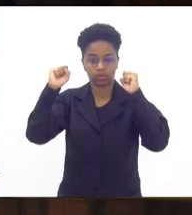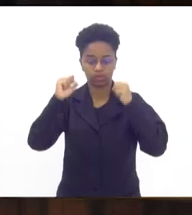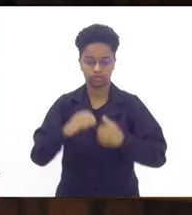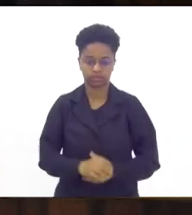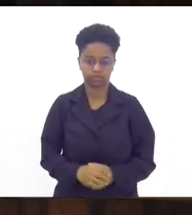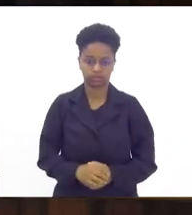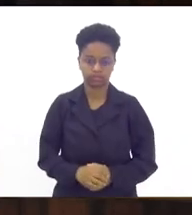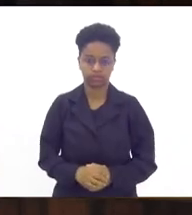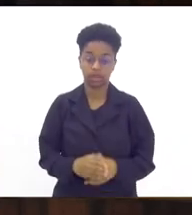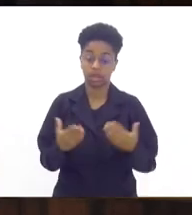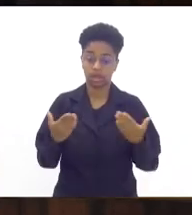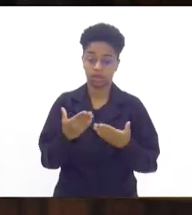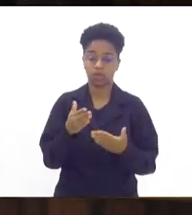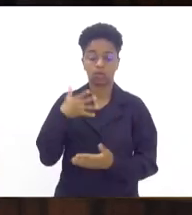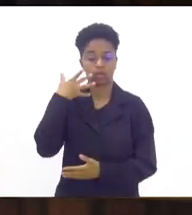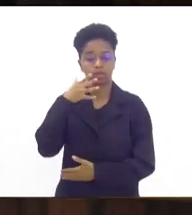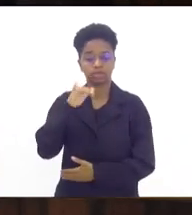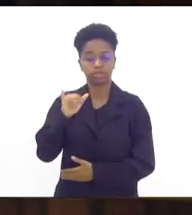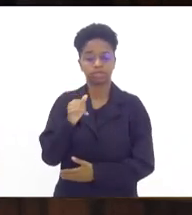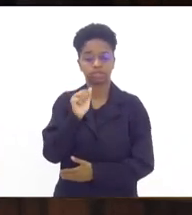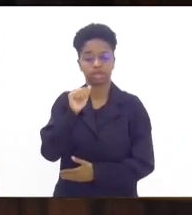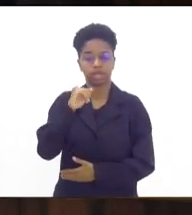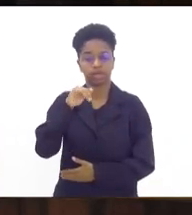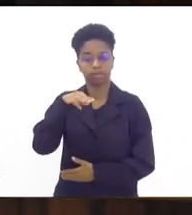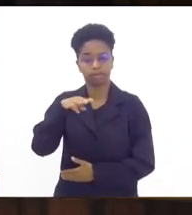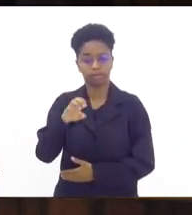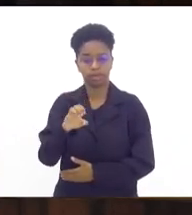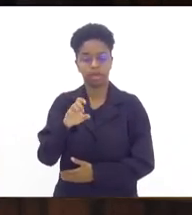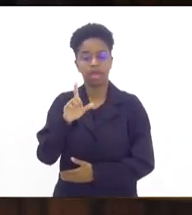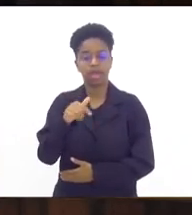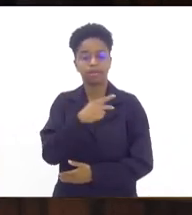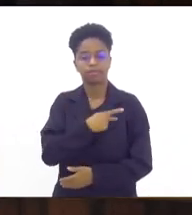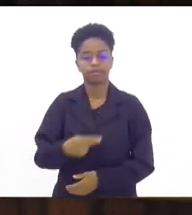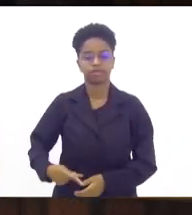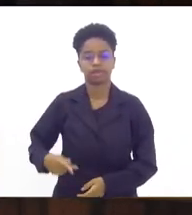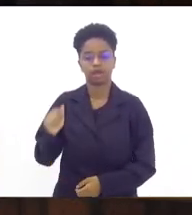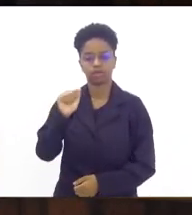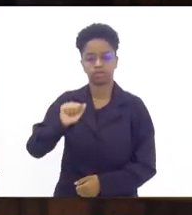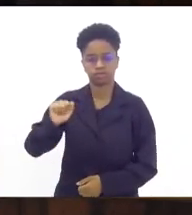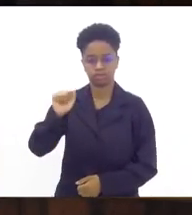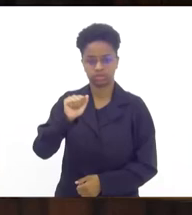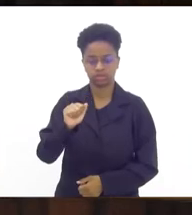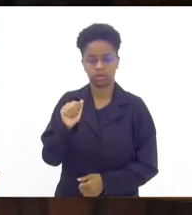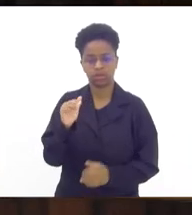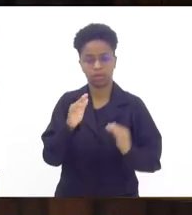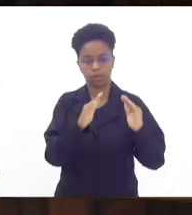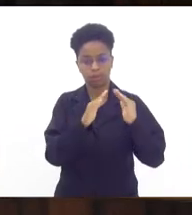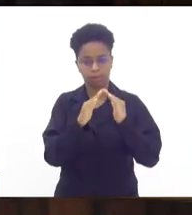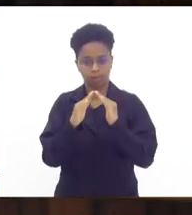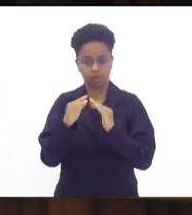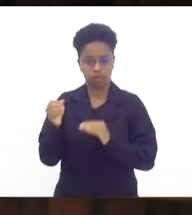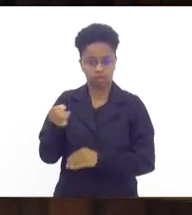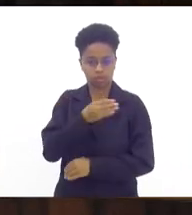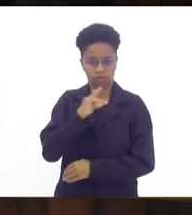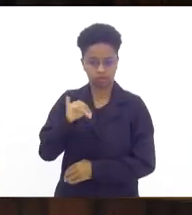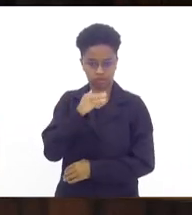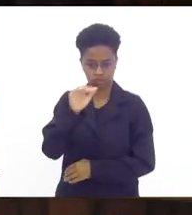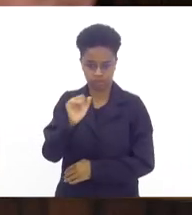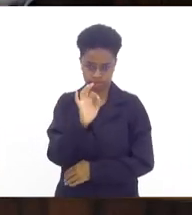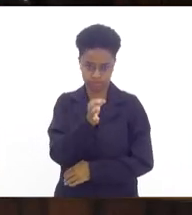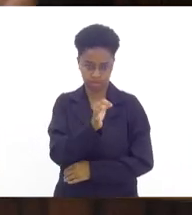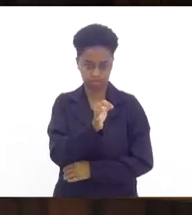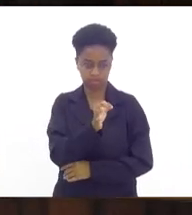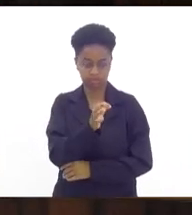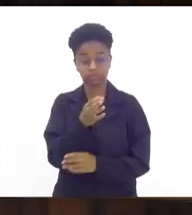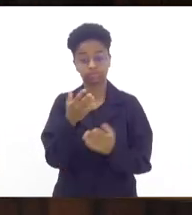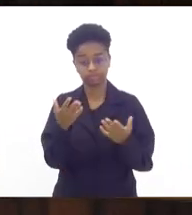Jaime Miranda Presidente ou melhor é o presidente da associação de moradores aí da nova Tijuca é isso Jaime